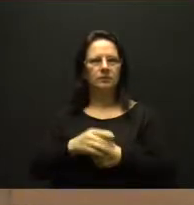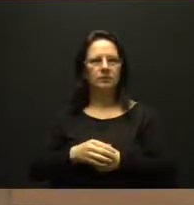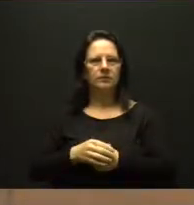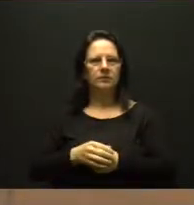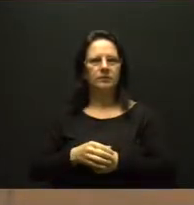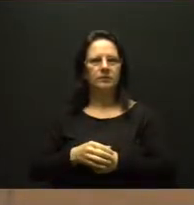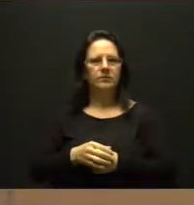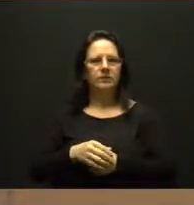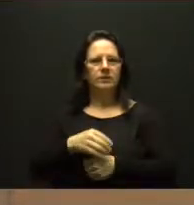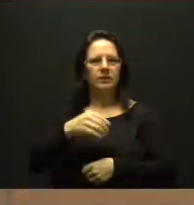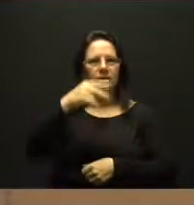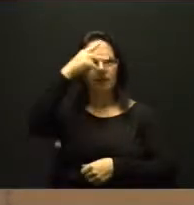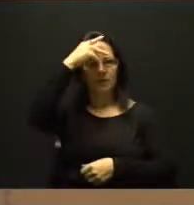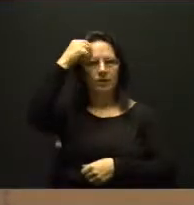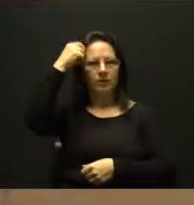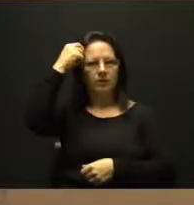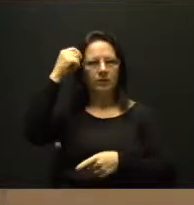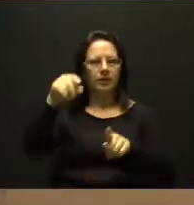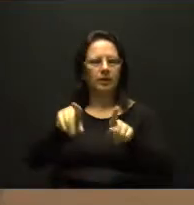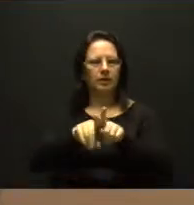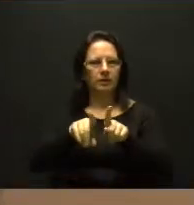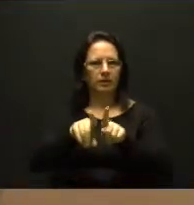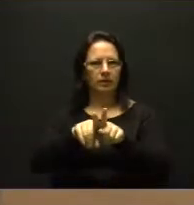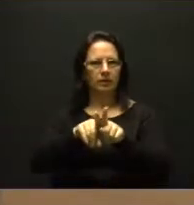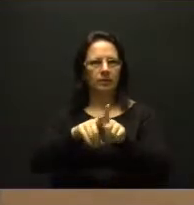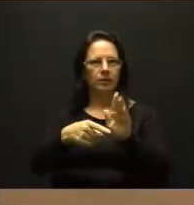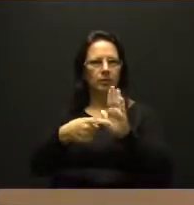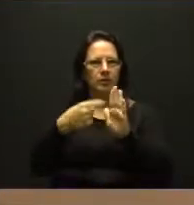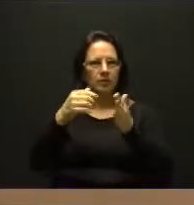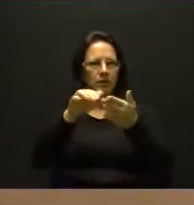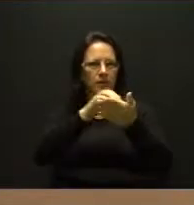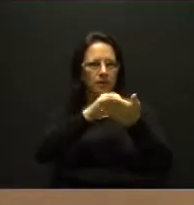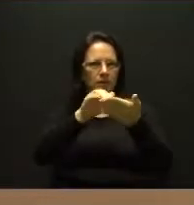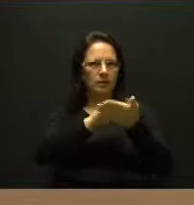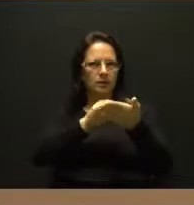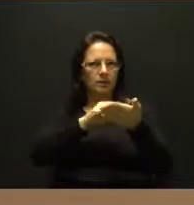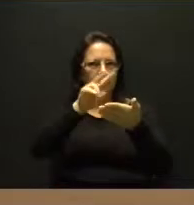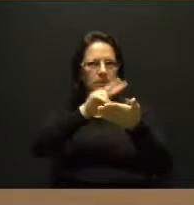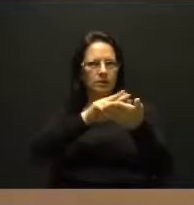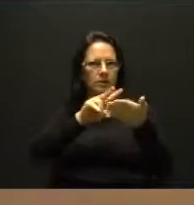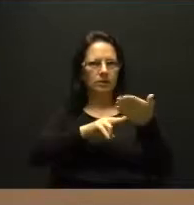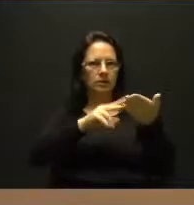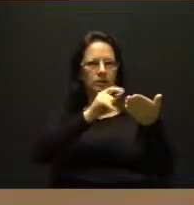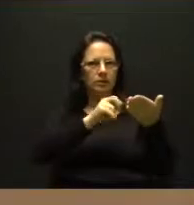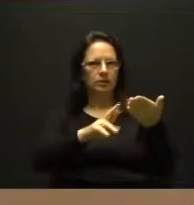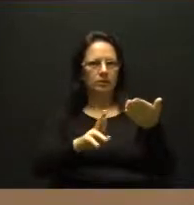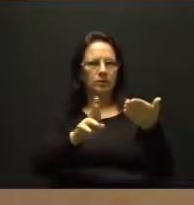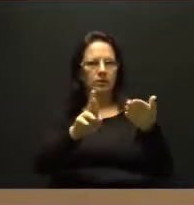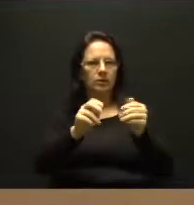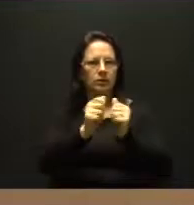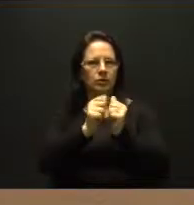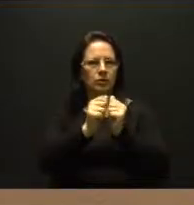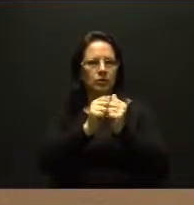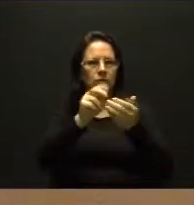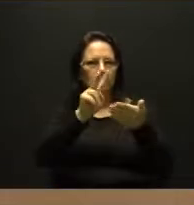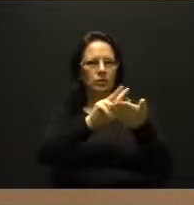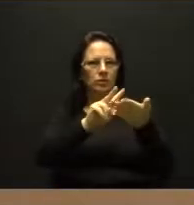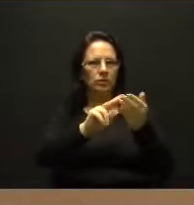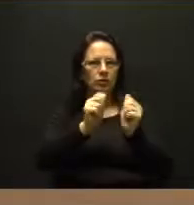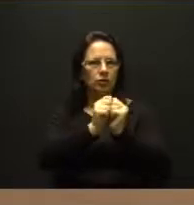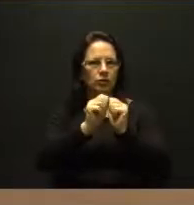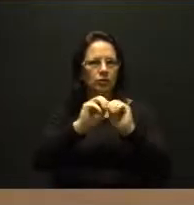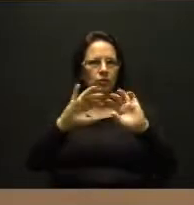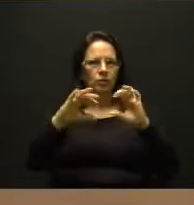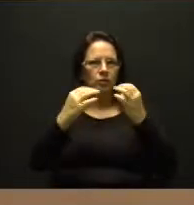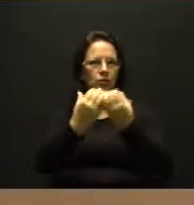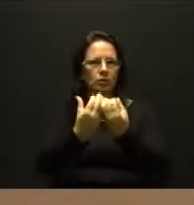autoria poder executivo solicitar ao senhor primeiro secretário que proceda à leitura do parecer favorável à tramitação da propositura exarado em